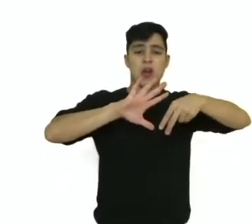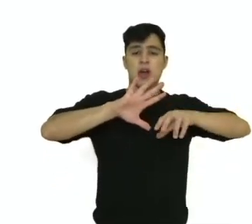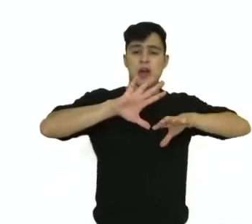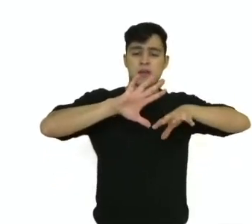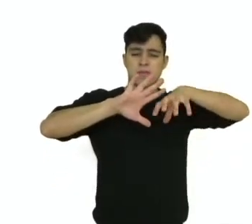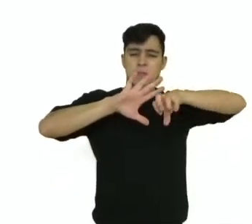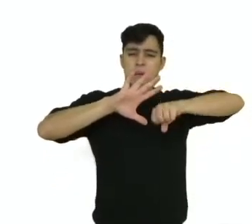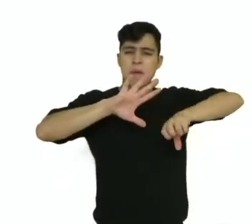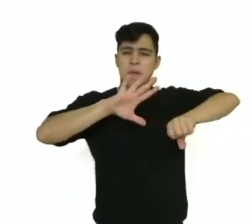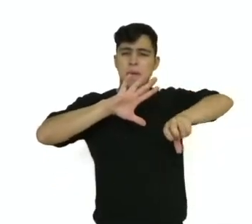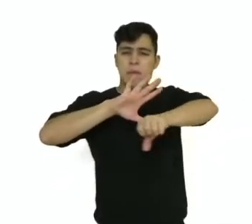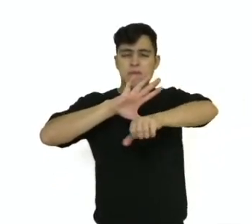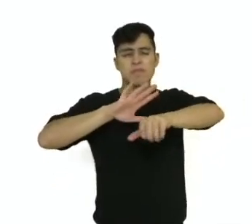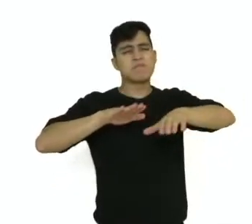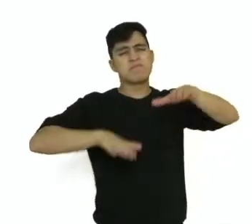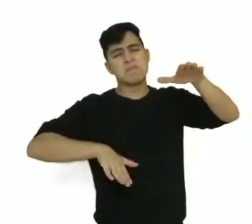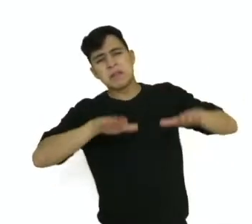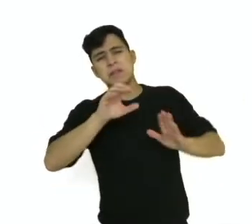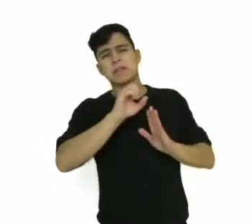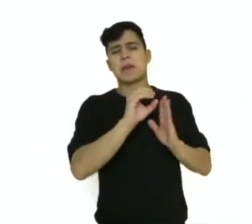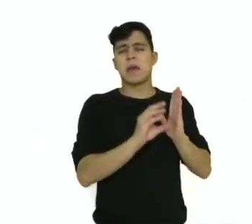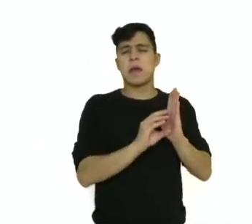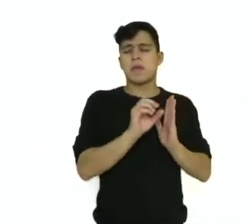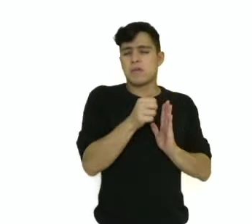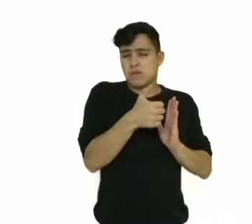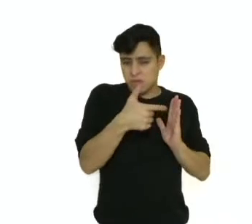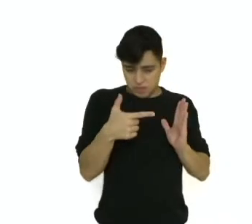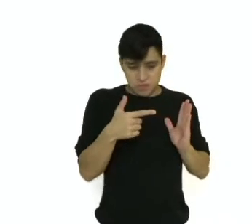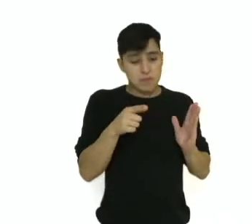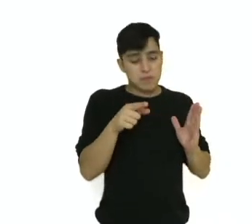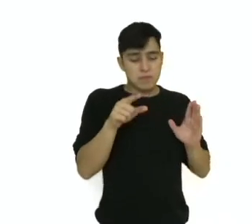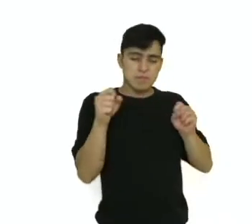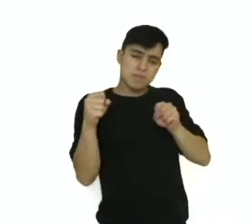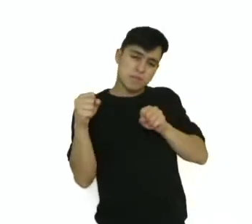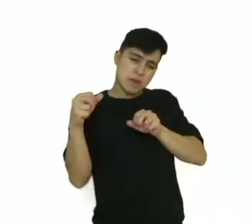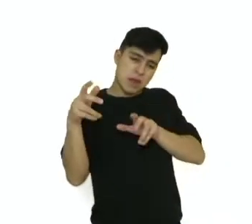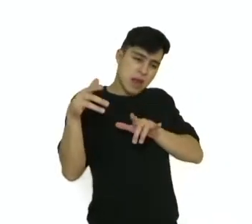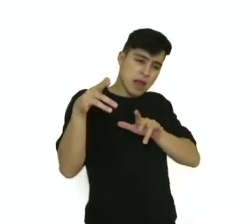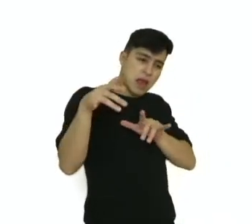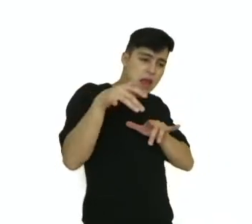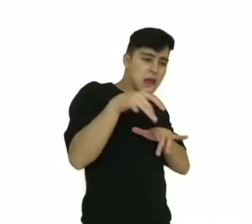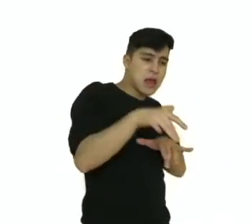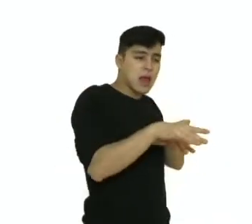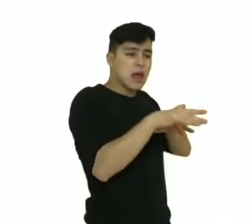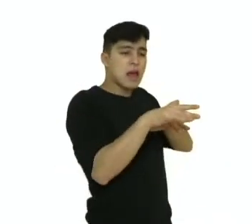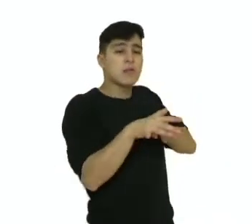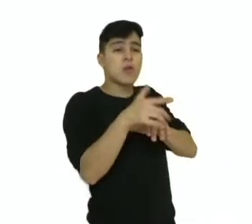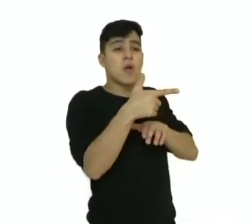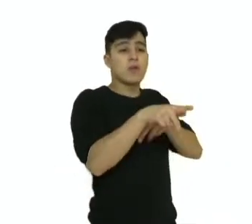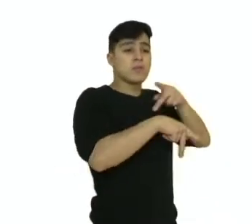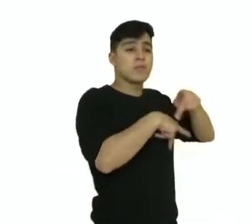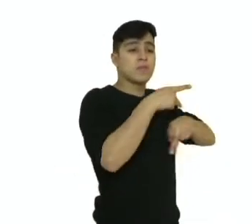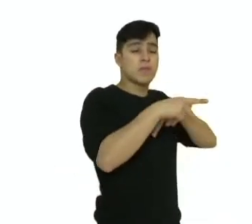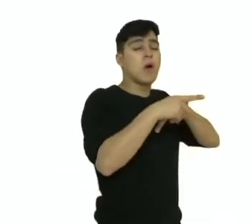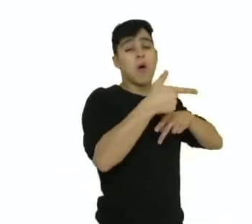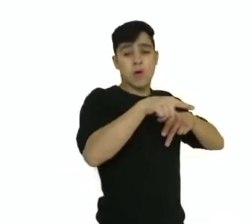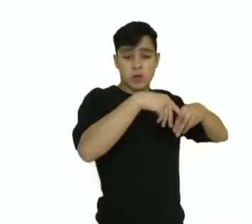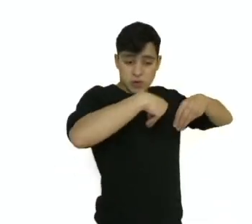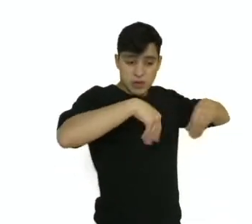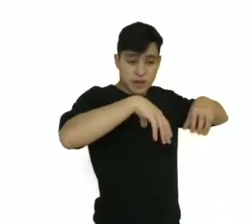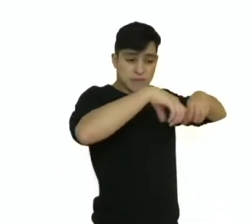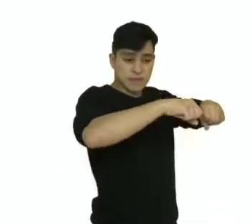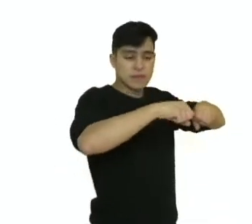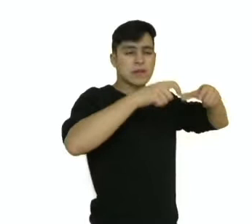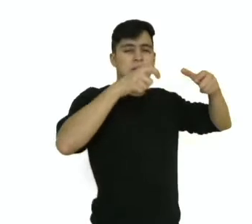até por volta do século XII, quando deixaram a sua região em busca de terras férteis. Chegaram ao Vale do México